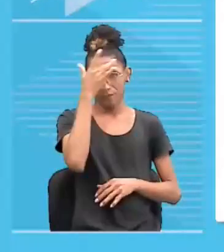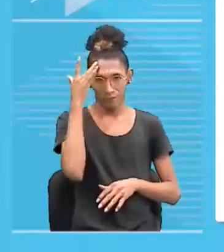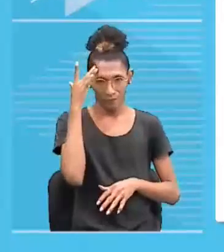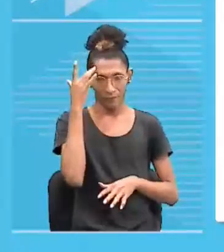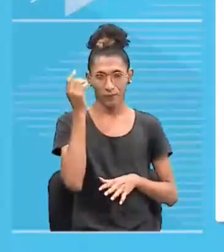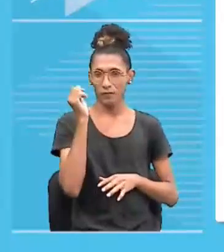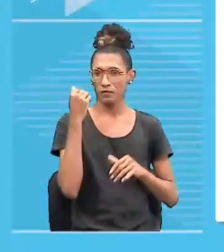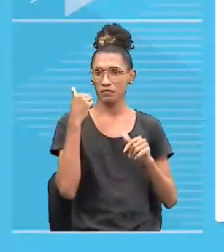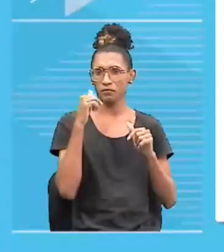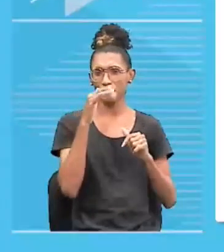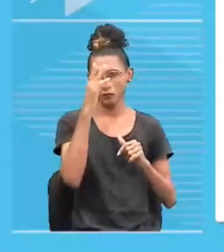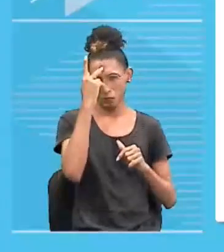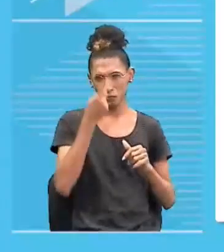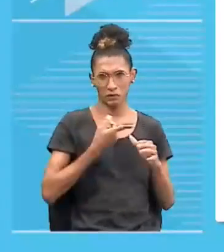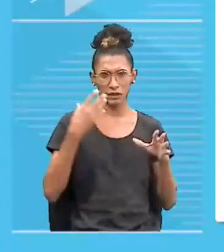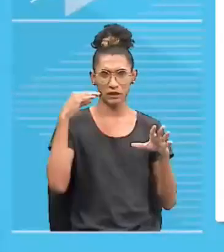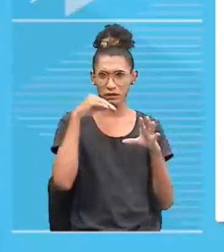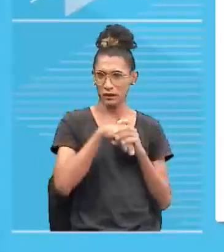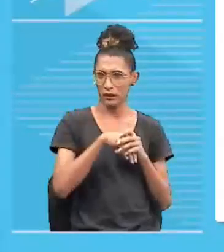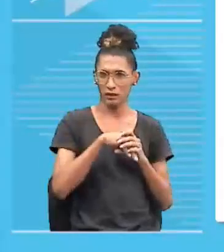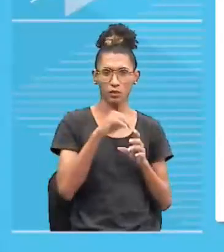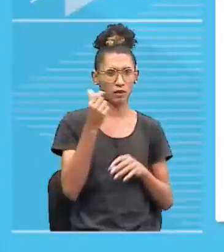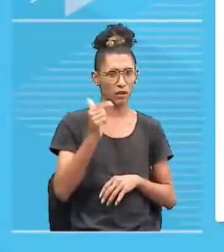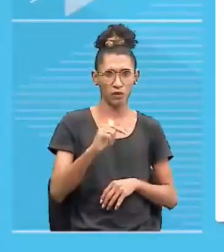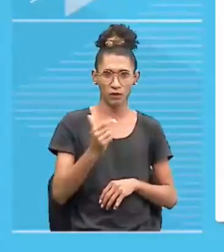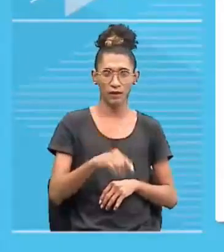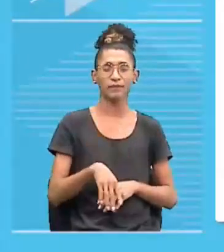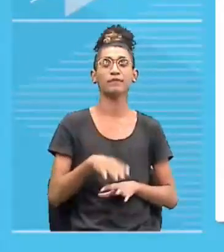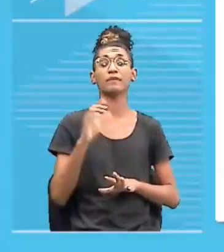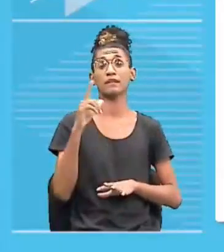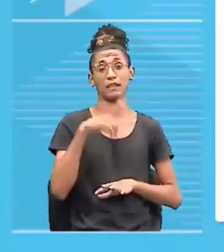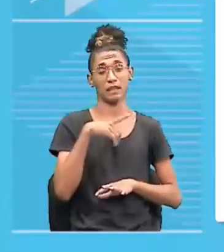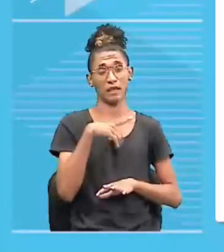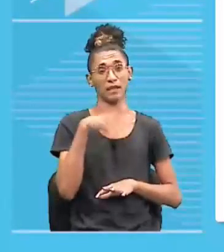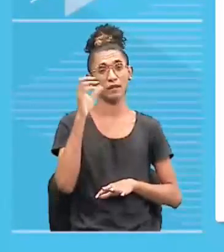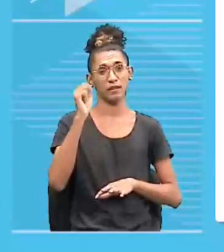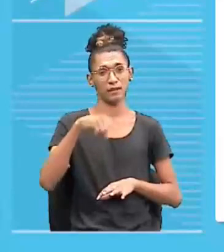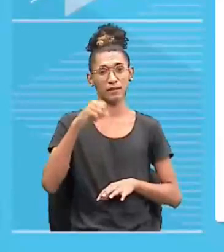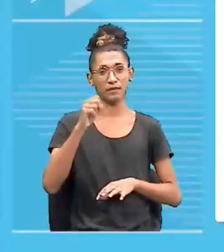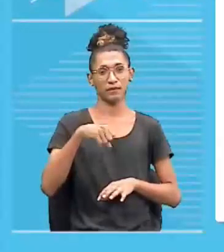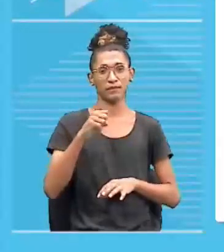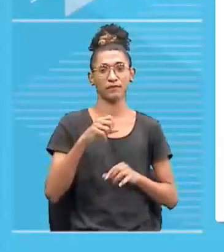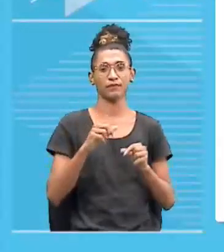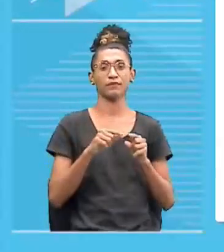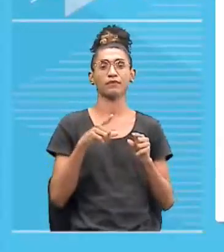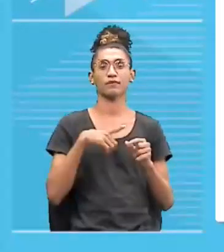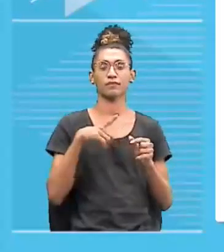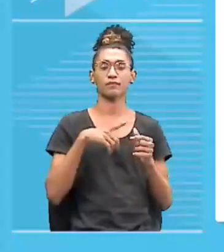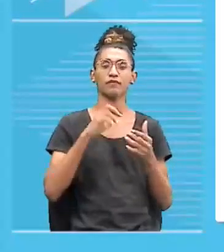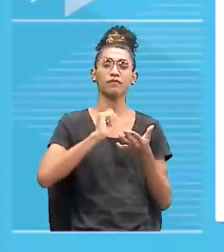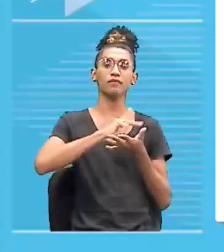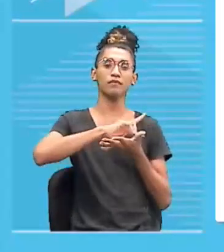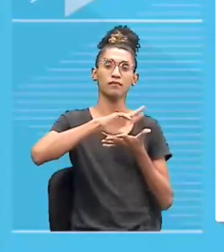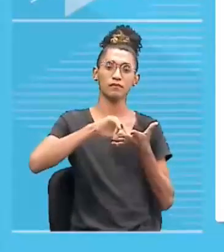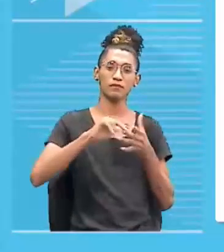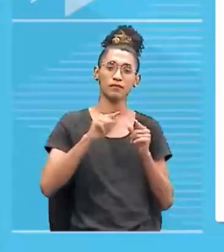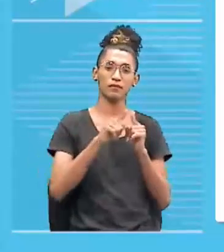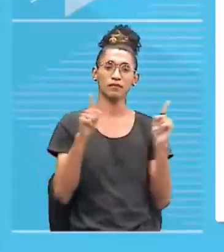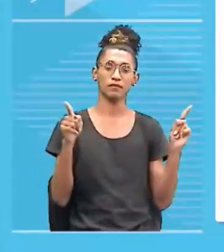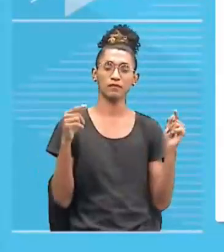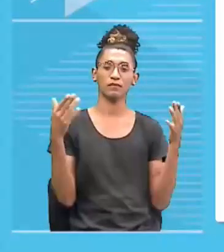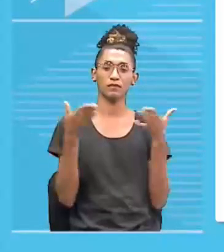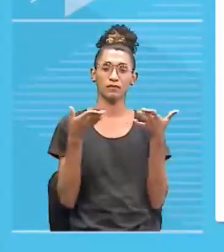colaboradores humanos nessas fábricas? Existem. Existem sim, muitos.